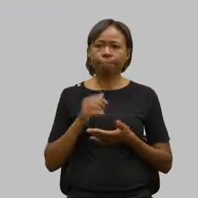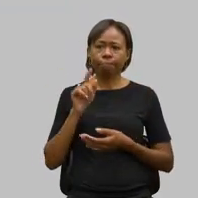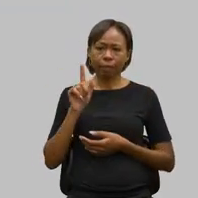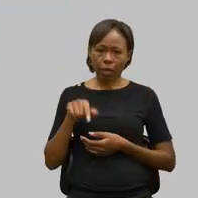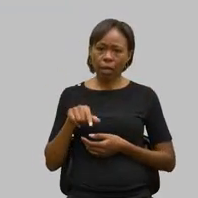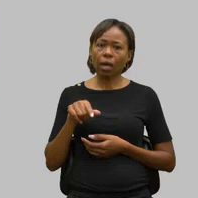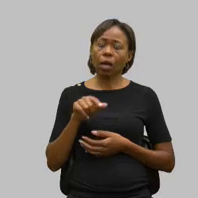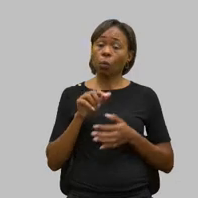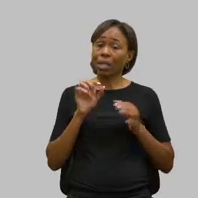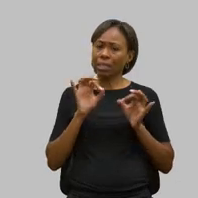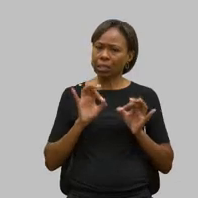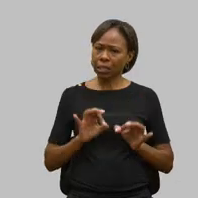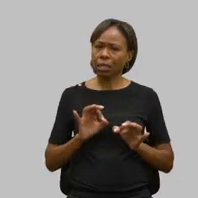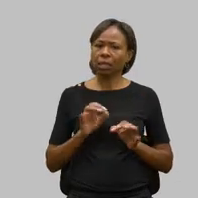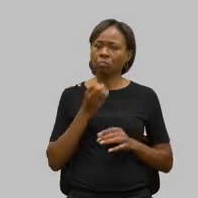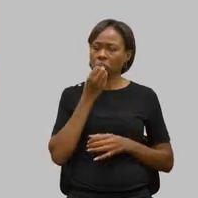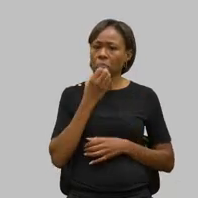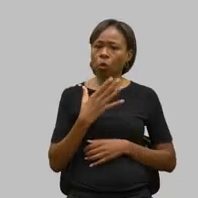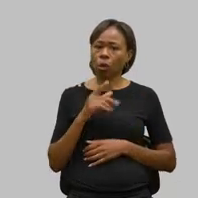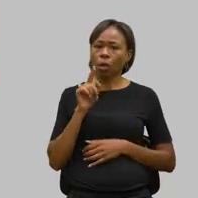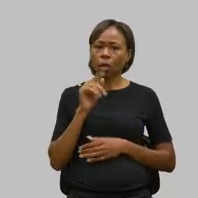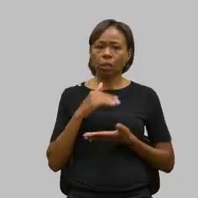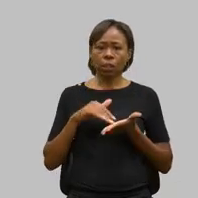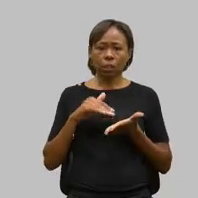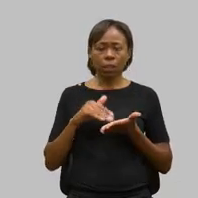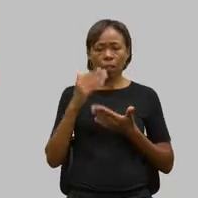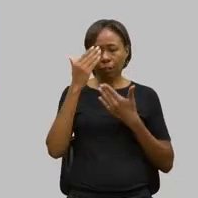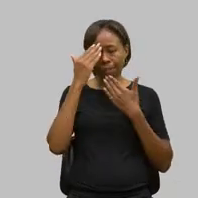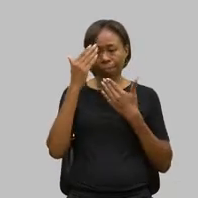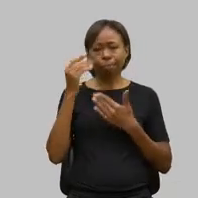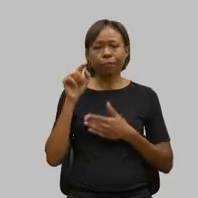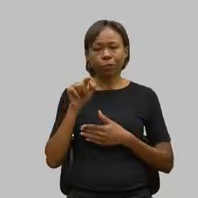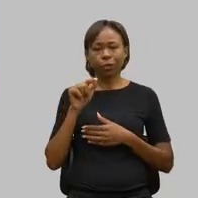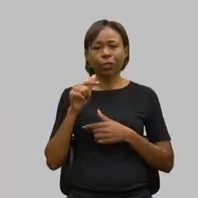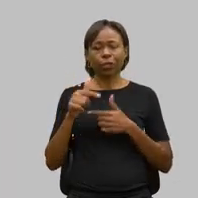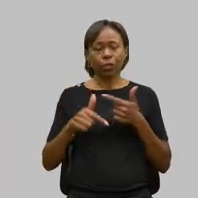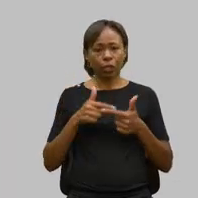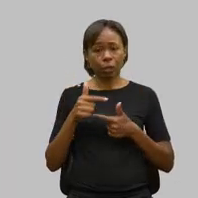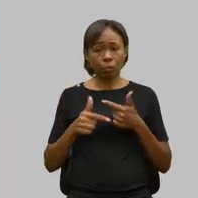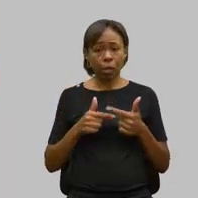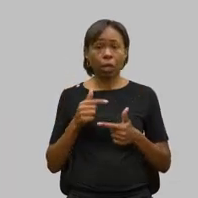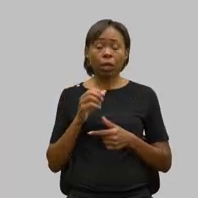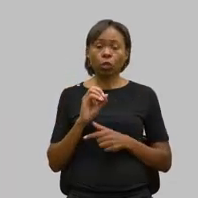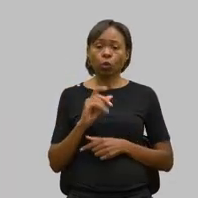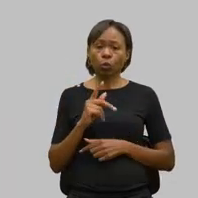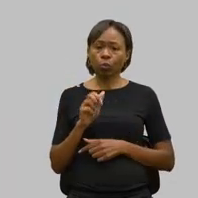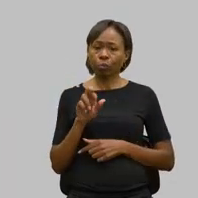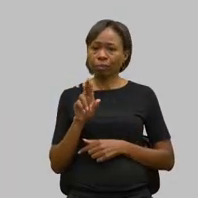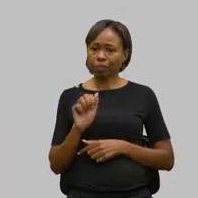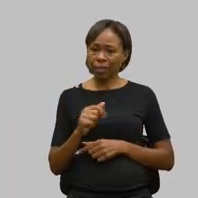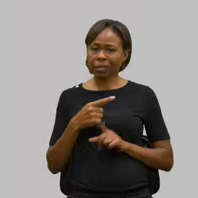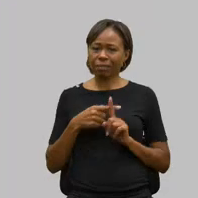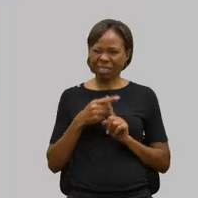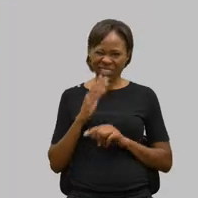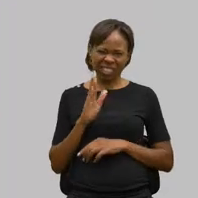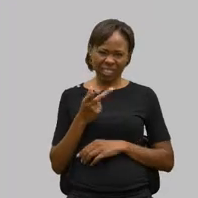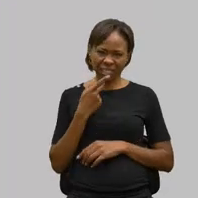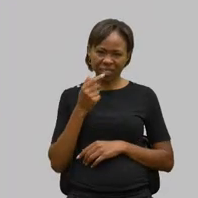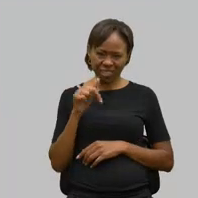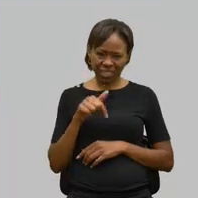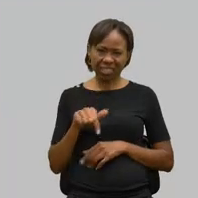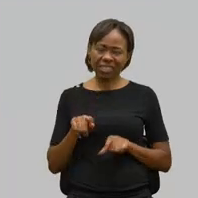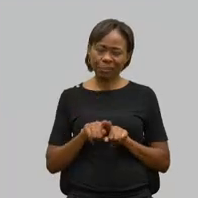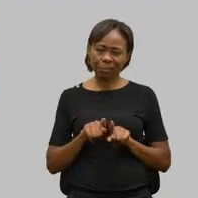Secretaria e eu tenho muita gratidão pelo que vocês vêm fazendo, como, por exemplo, no Opera Mais, que já foi citado aqui por outros colegas.